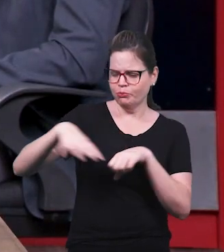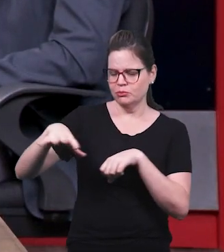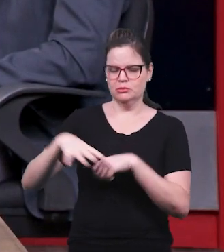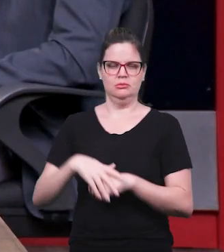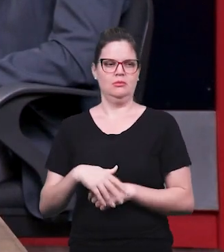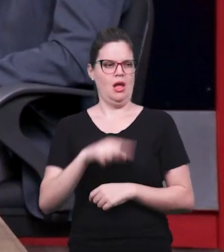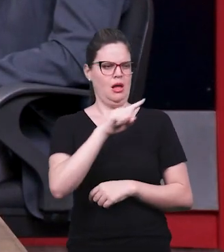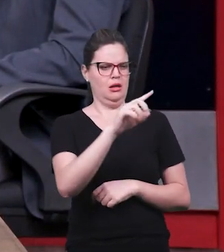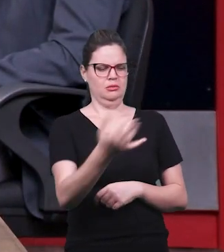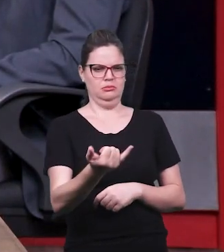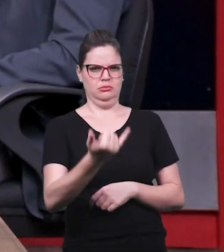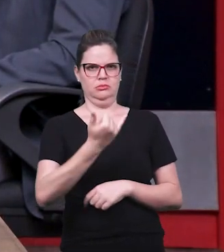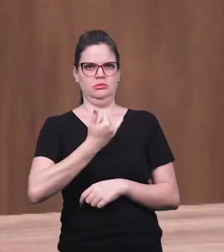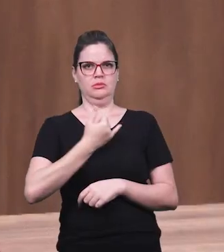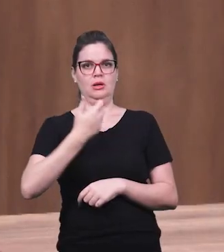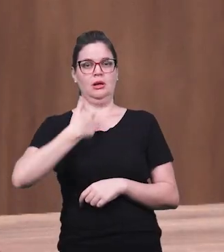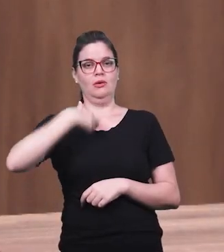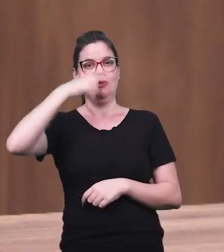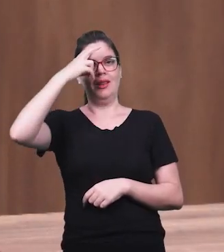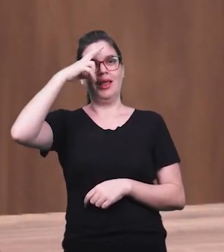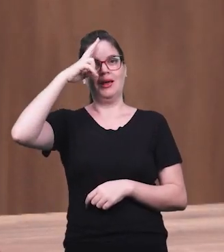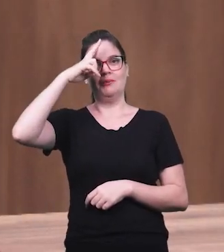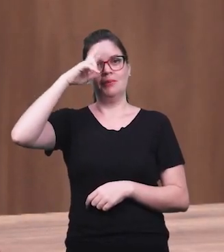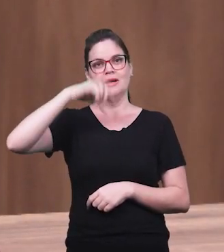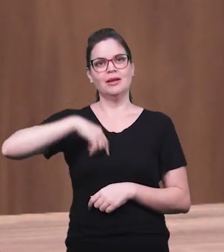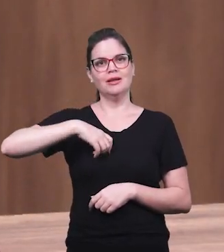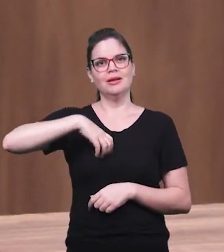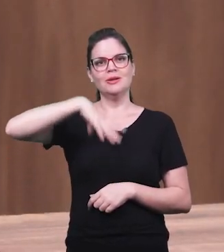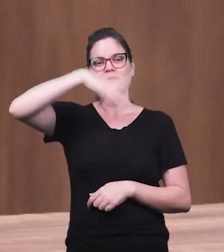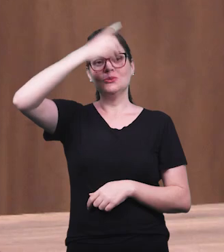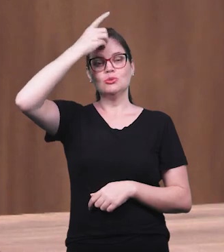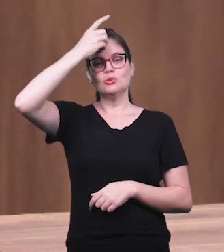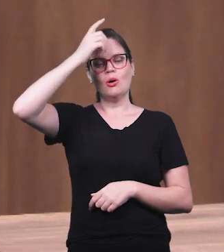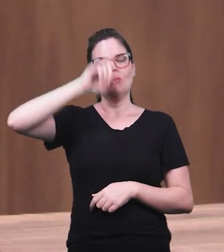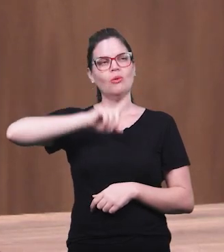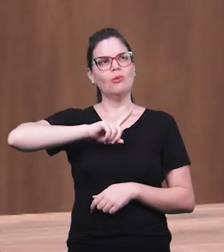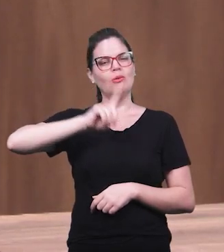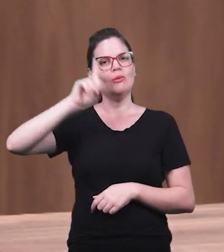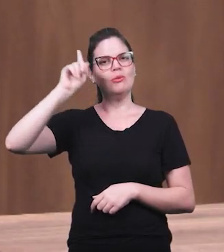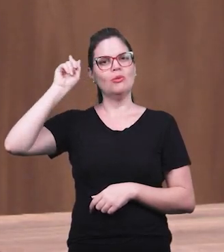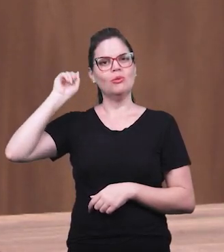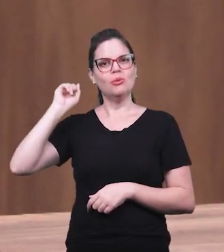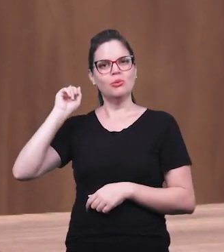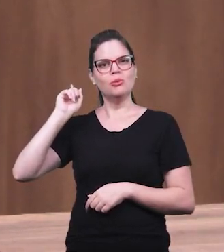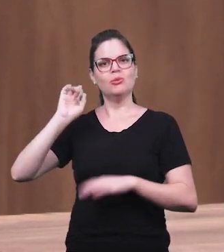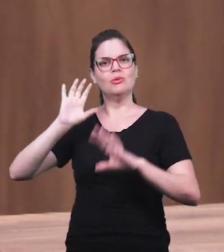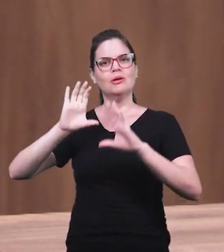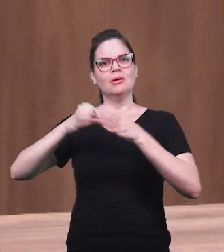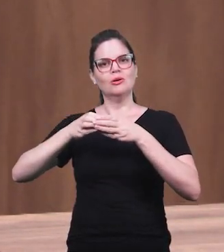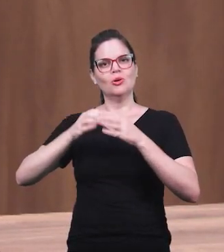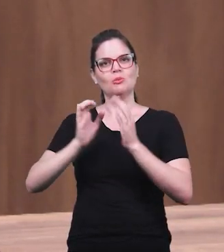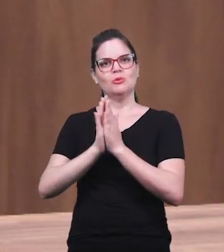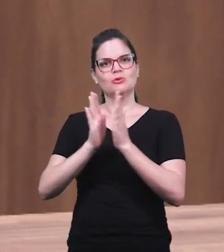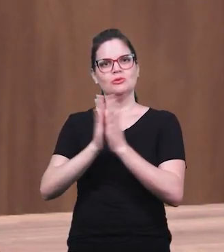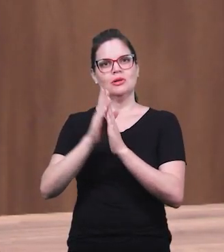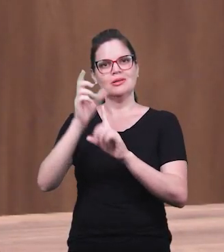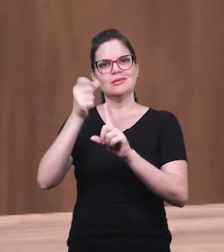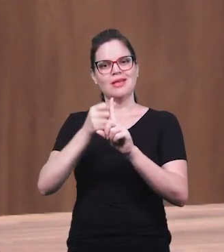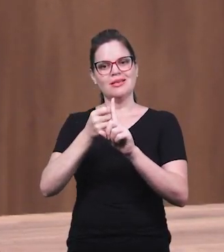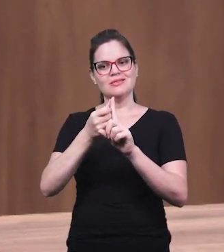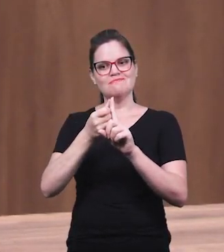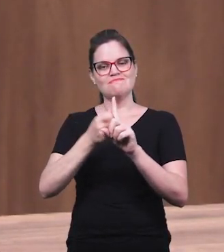falou disso, eu me lembrei da visão lá na reunião do grupo de intercessão, há uns 6 meses antes,